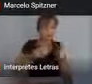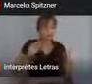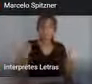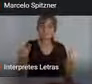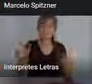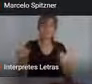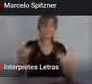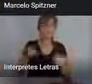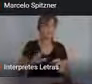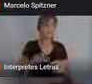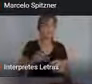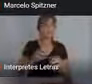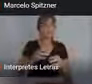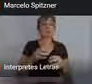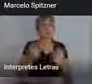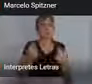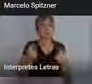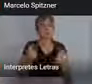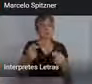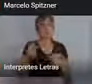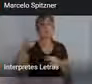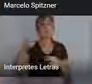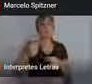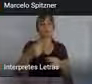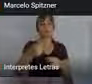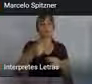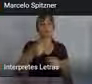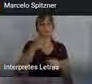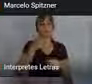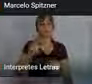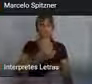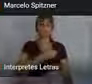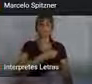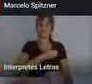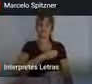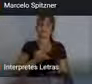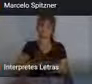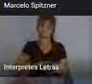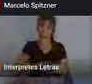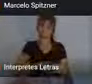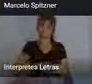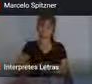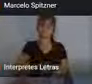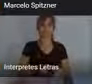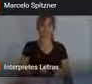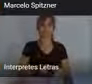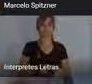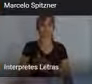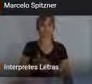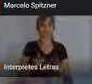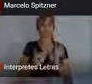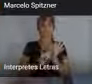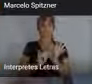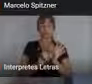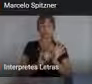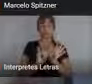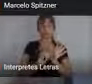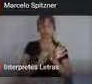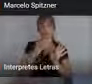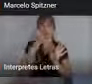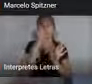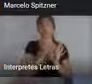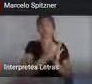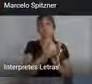assim como todas as línguas vivas, e que diz respeito à nossa identidade. Precisamos